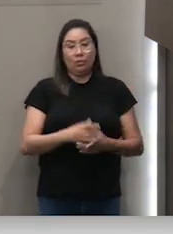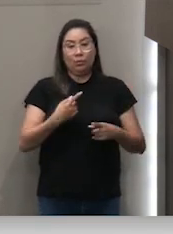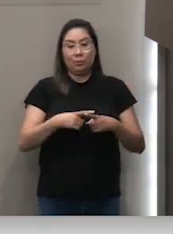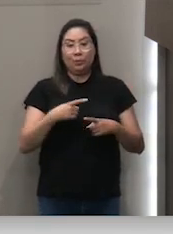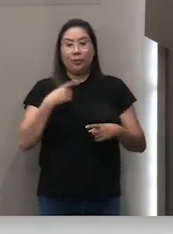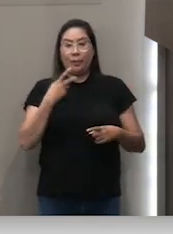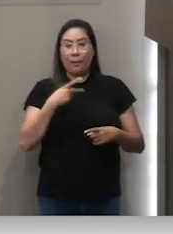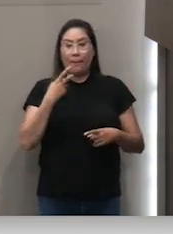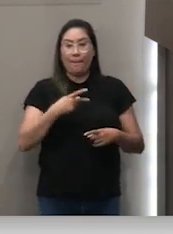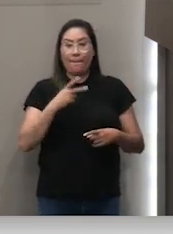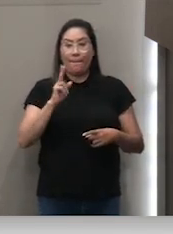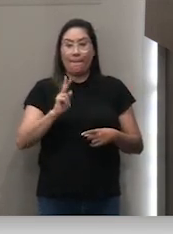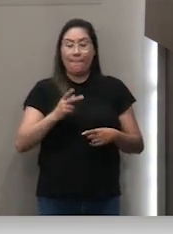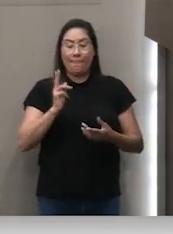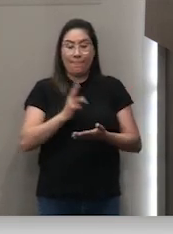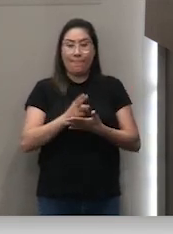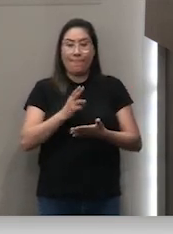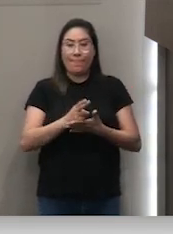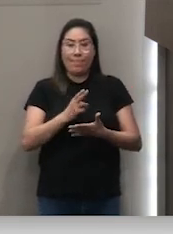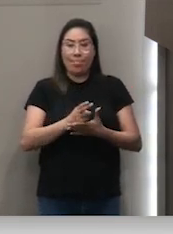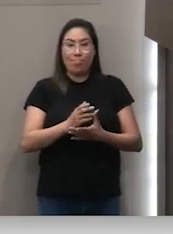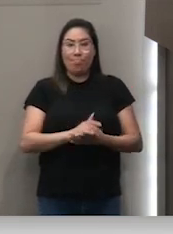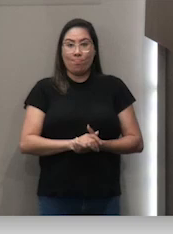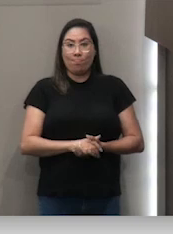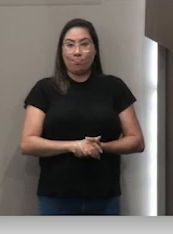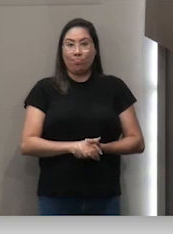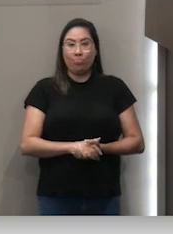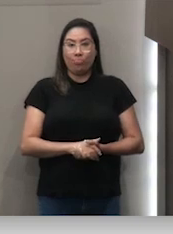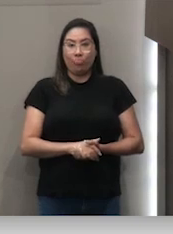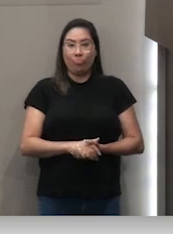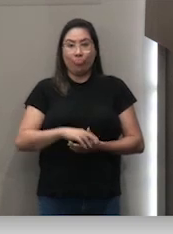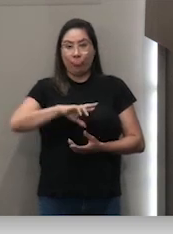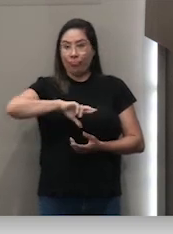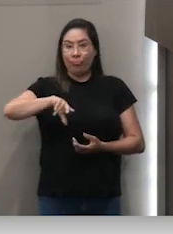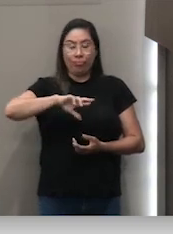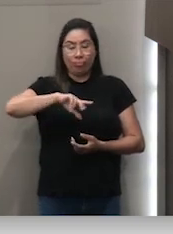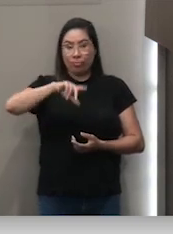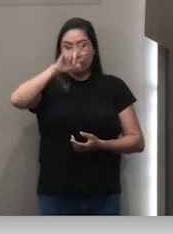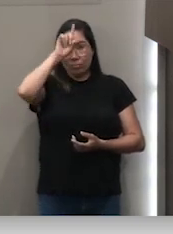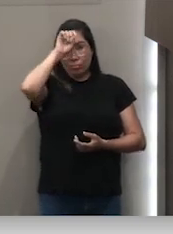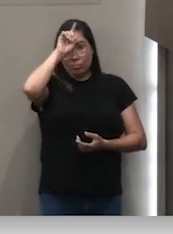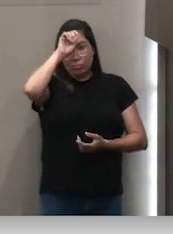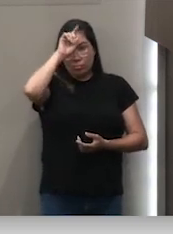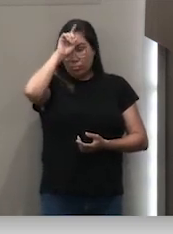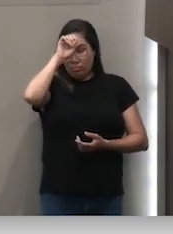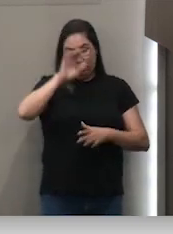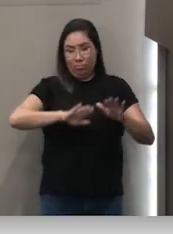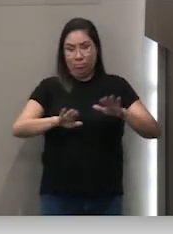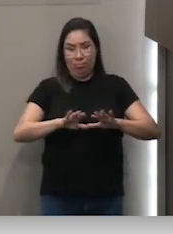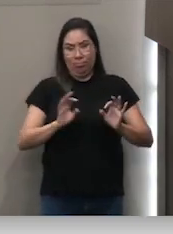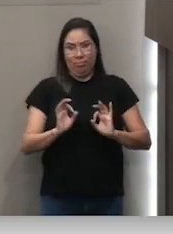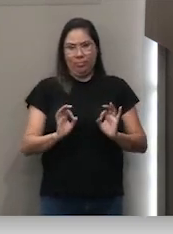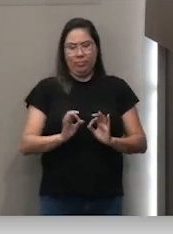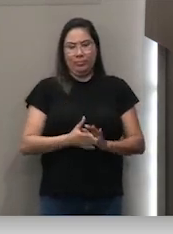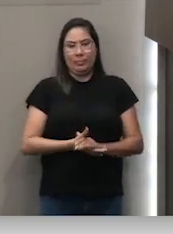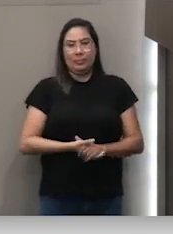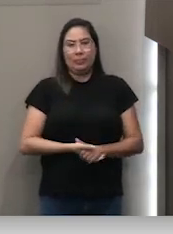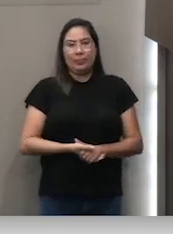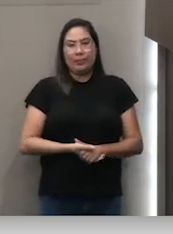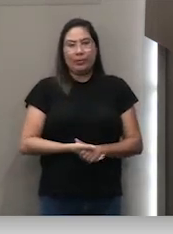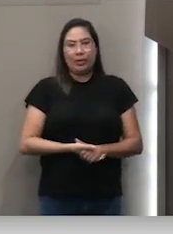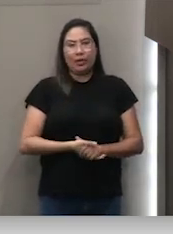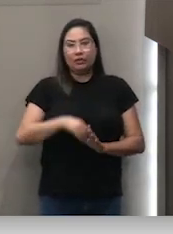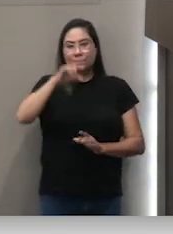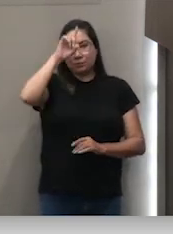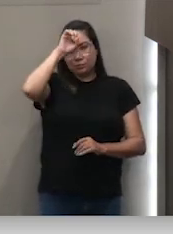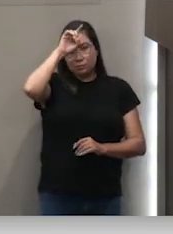estamos falando sempre na segunda pessoa, na terceira. Não foi o hospital. O hospital não se movimenta de lá. O hospital